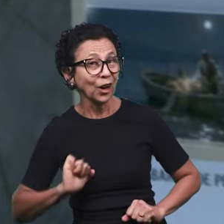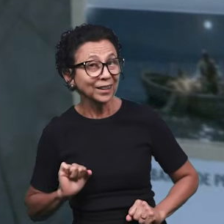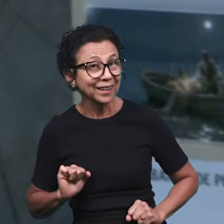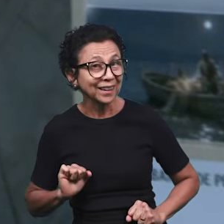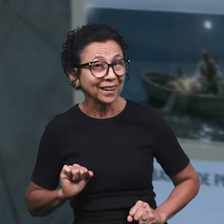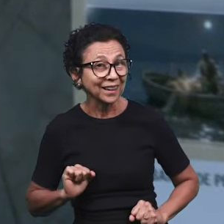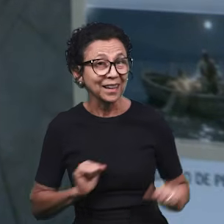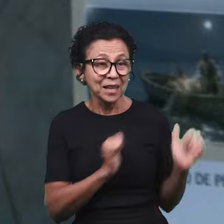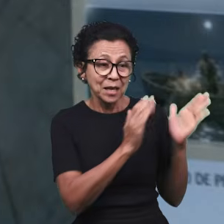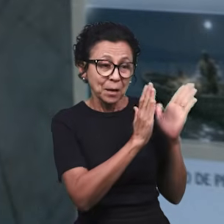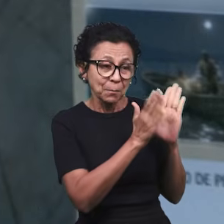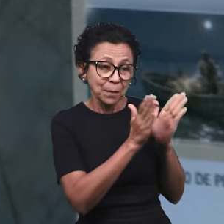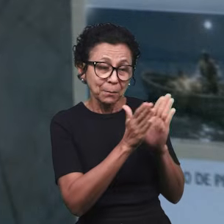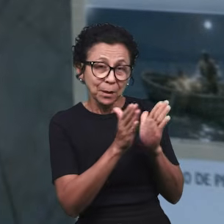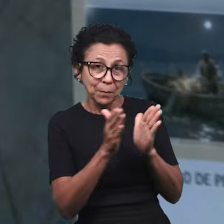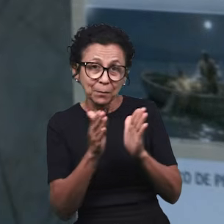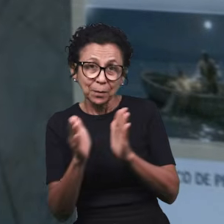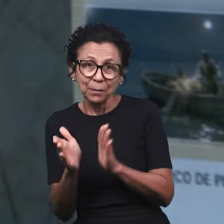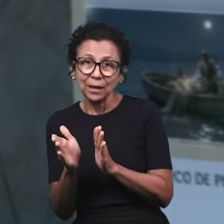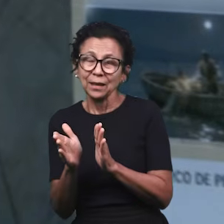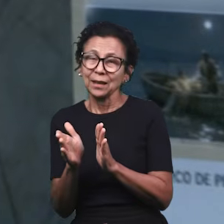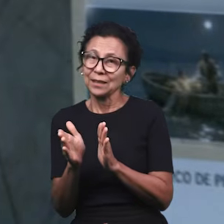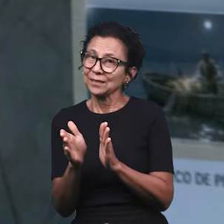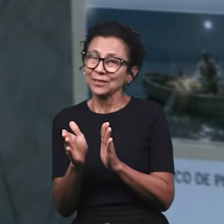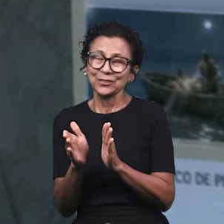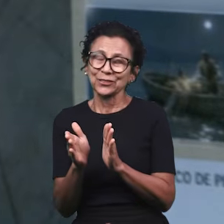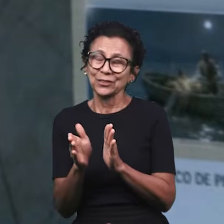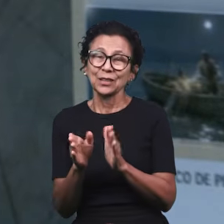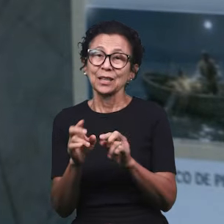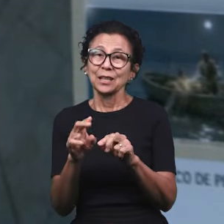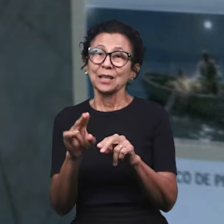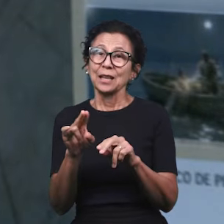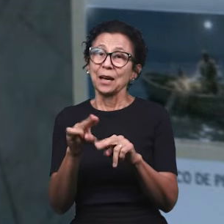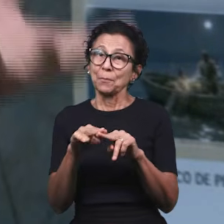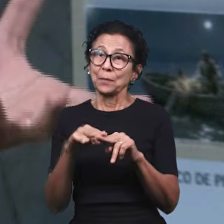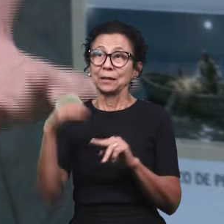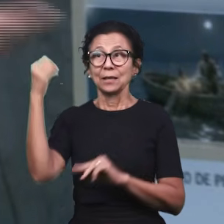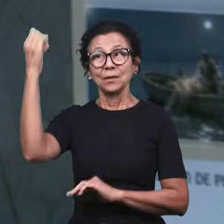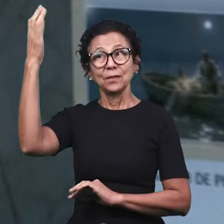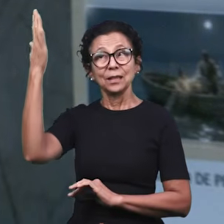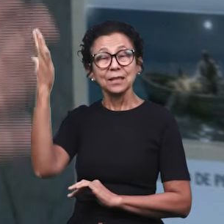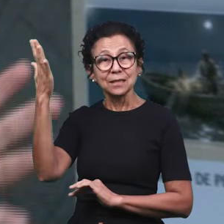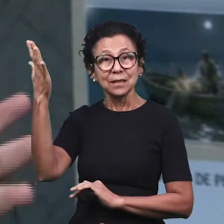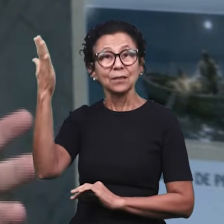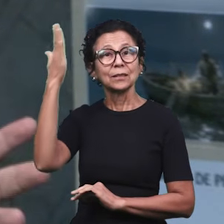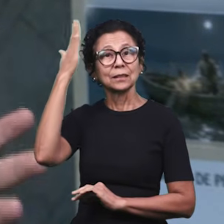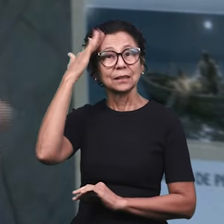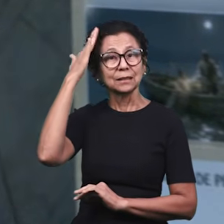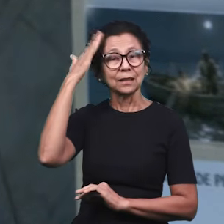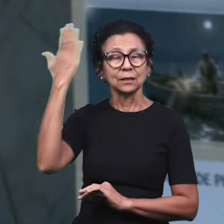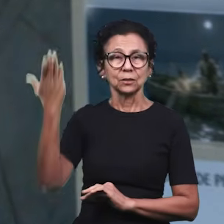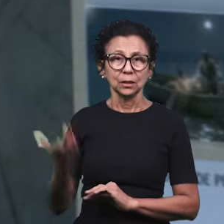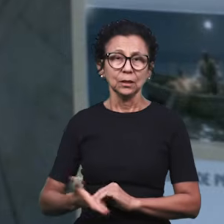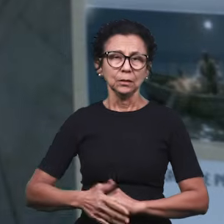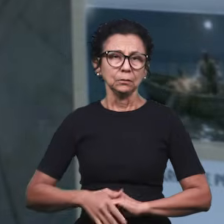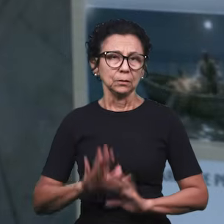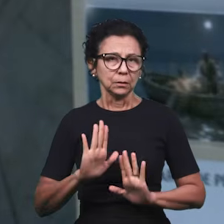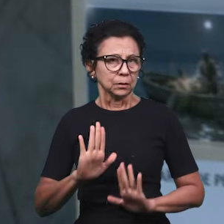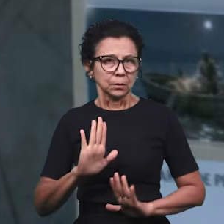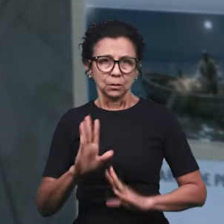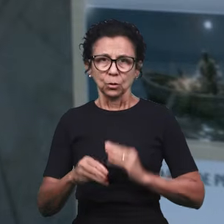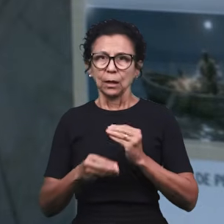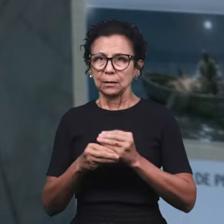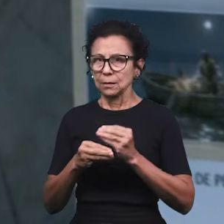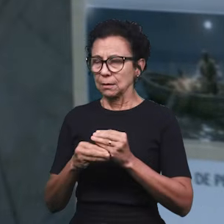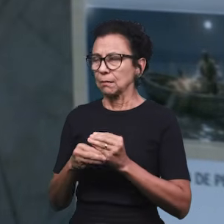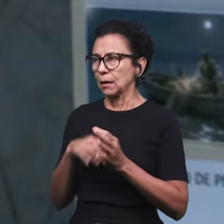risca a cronologia, é mesmo pela luz da revelação que se entende, né? Tanto assuntos históricos quanto escatológicos. Então, eu queria fazer essa